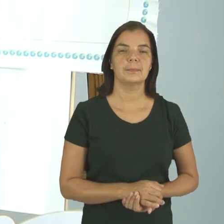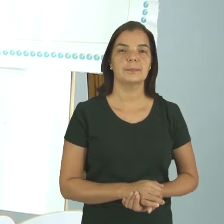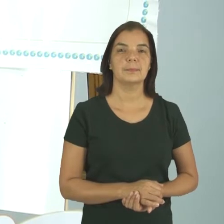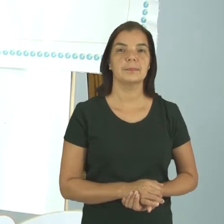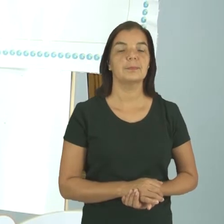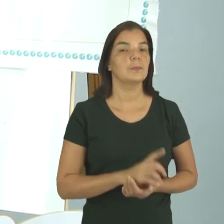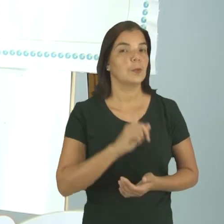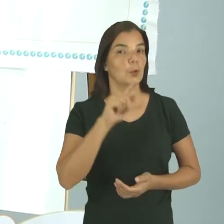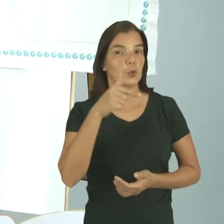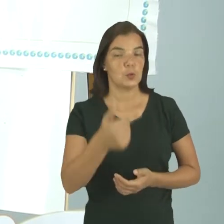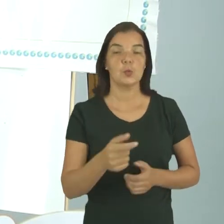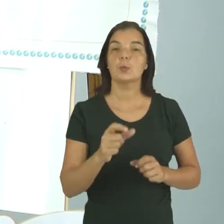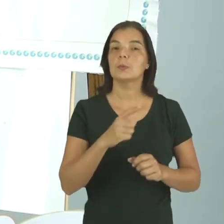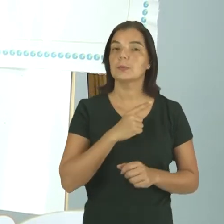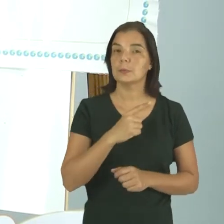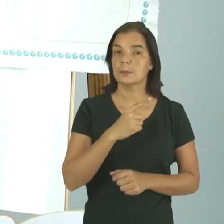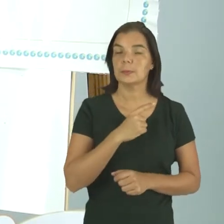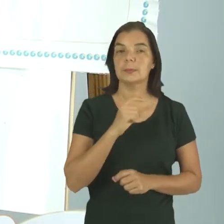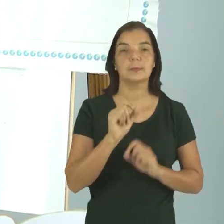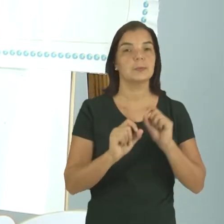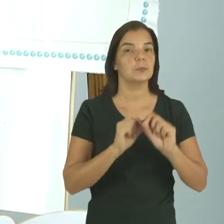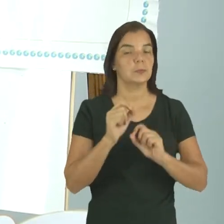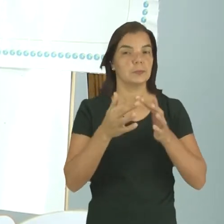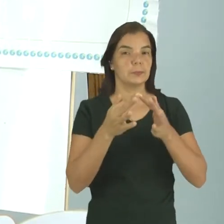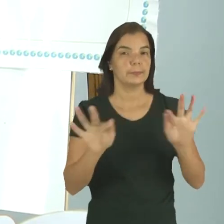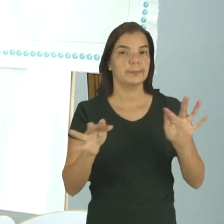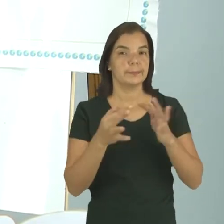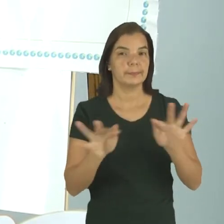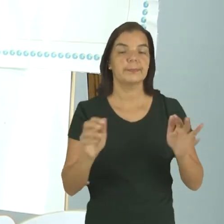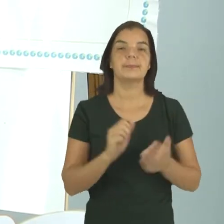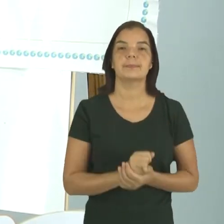Nesse outro cartão, nós temos a seguinte frase.